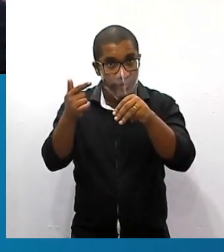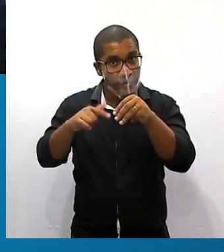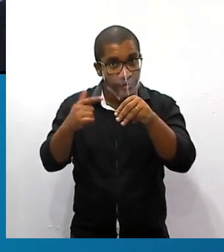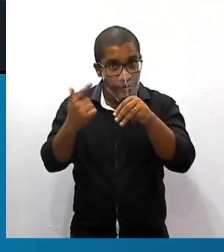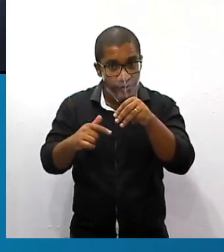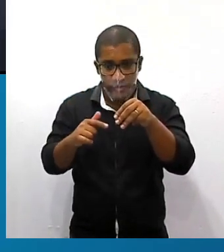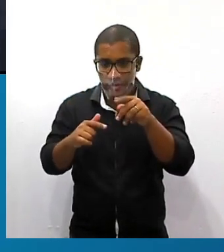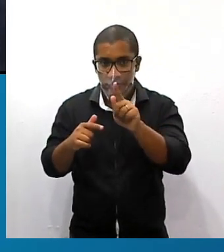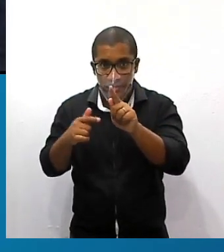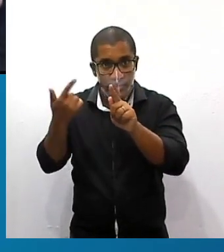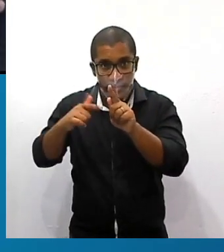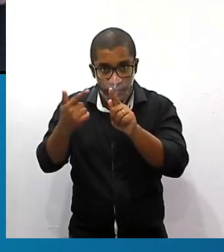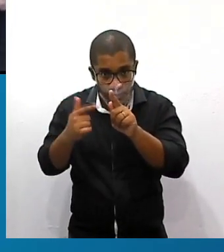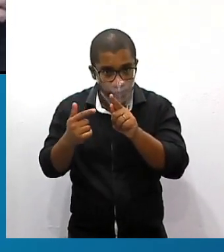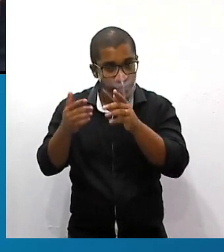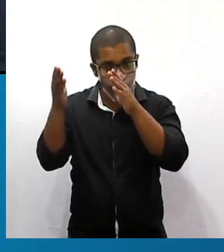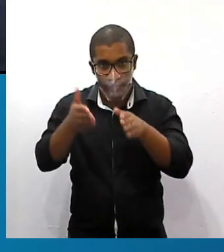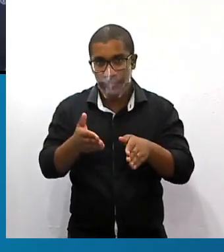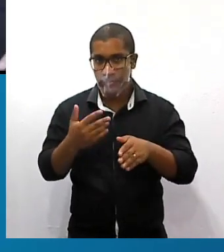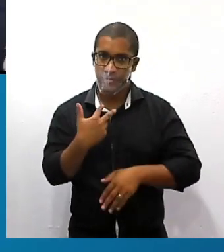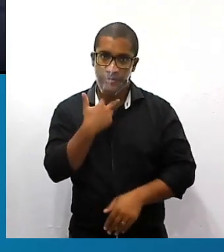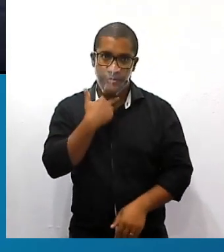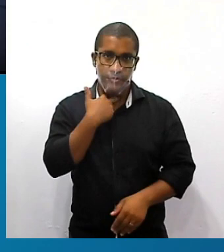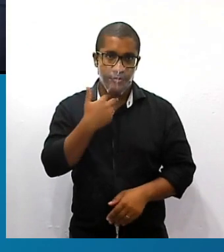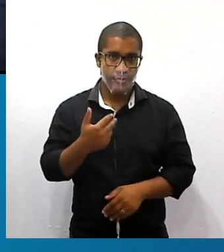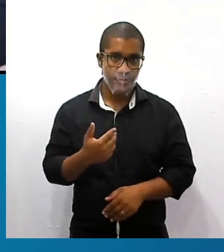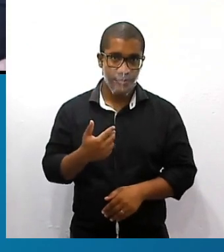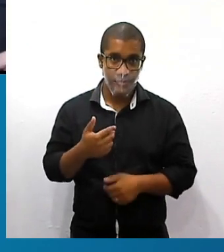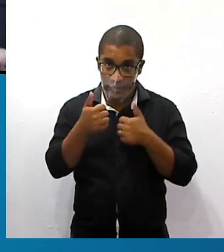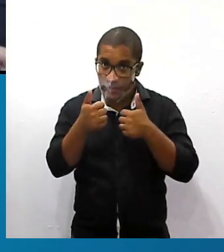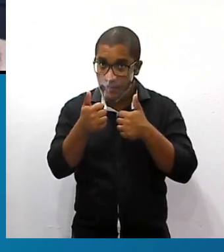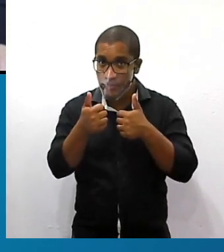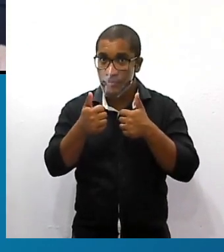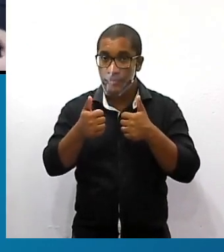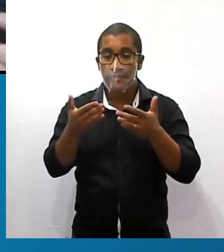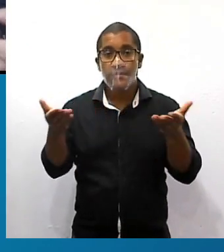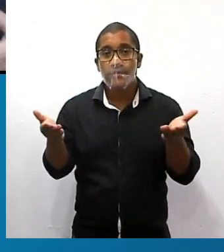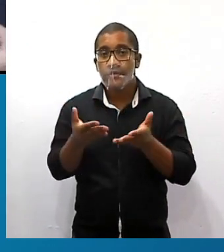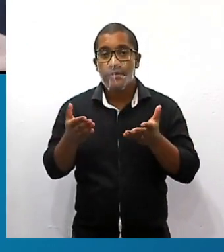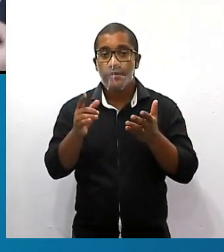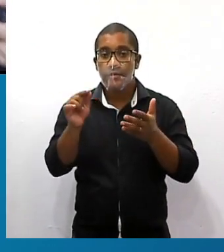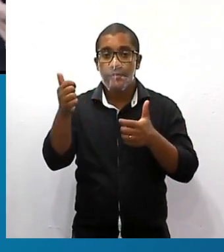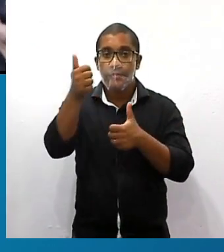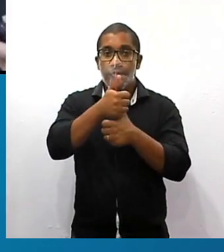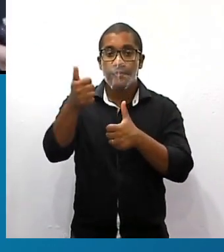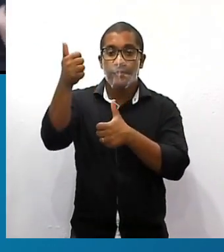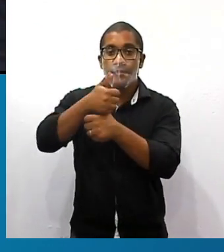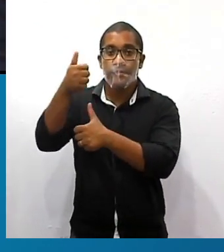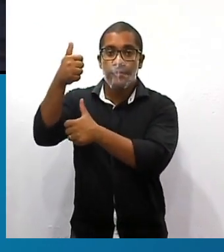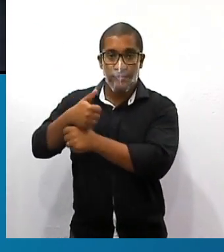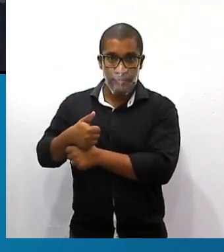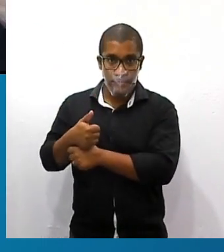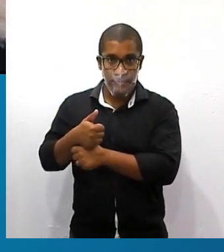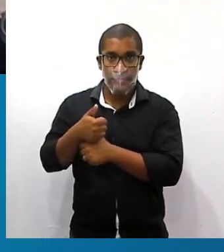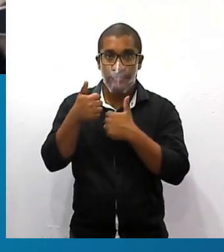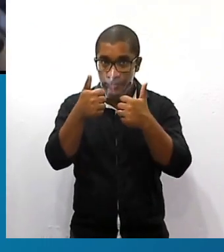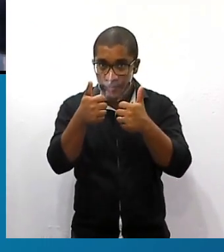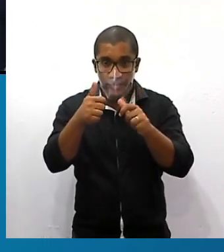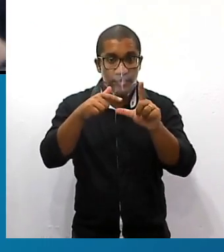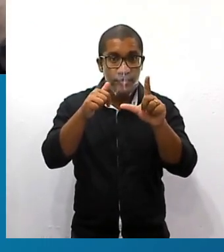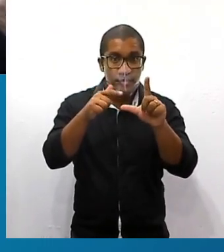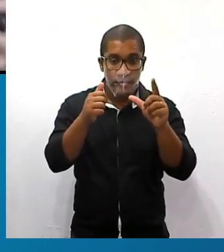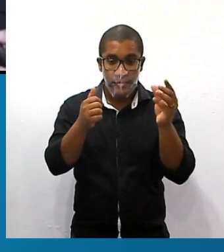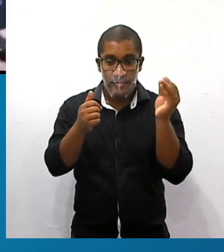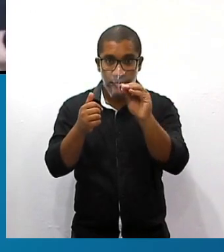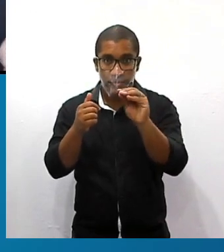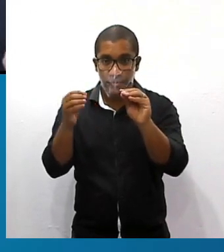podemos simplificar eliminando nenhuma das letras. O que é que a gente vai fazer agora? Nós vamos substituir os valores